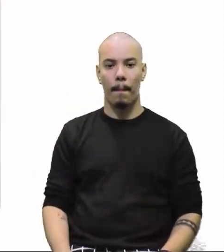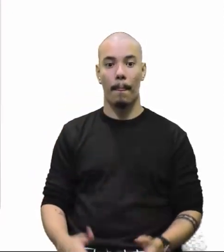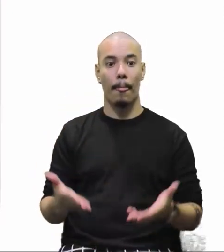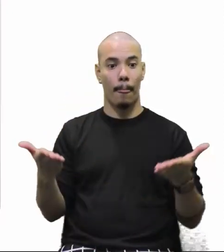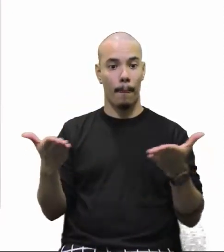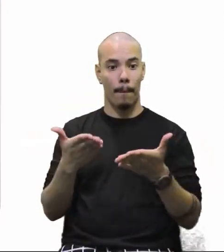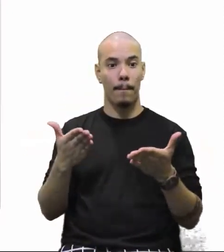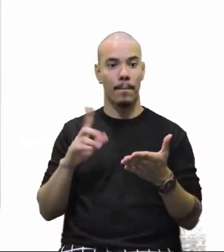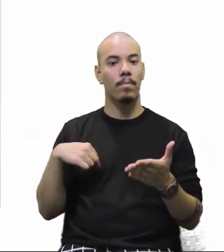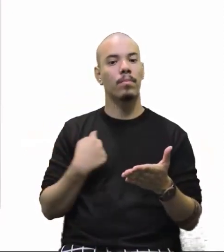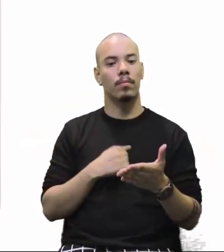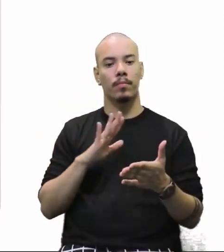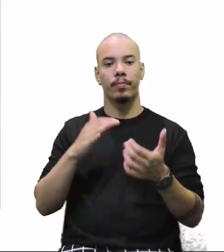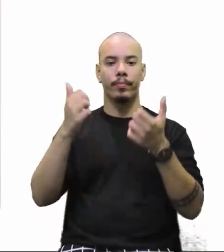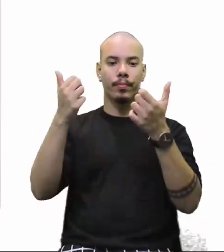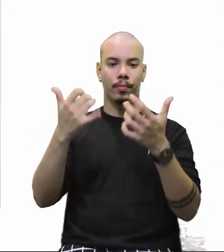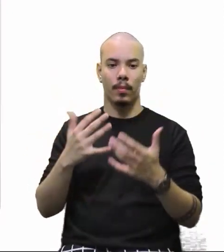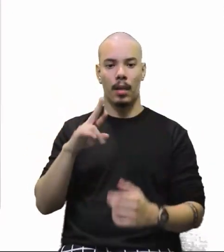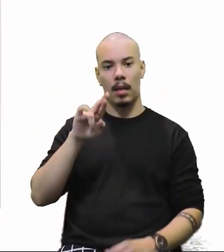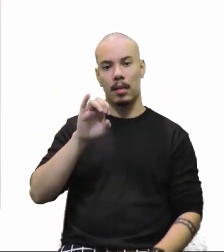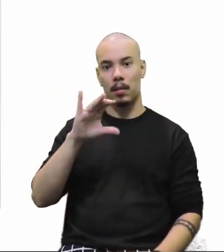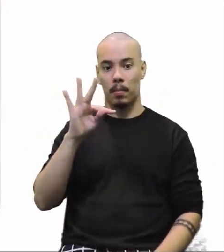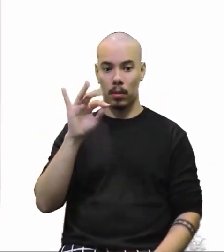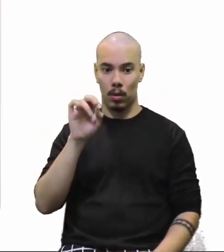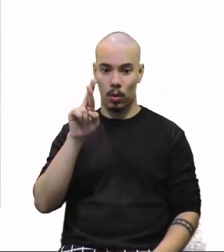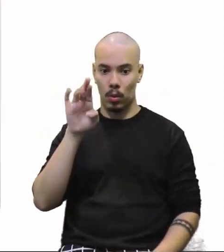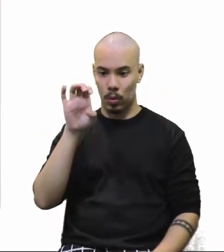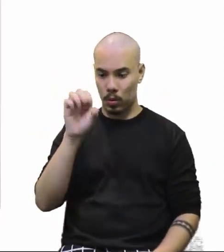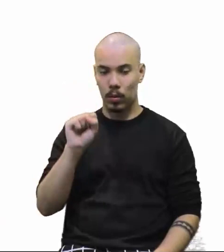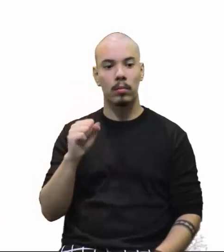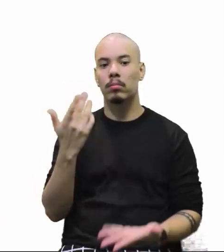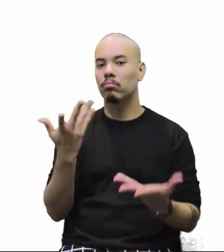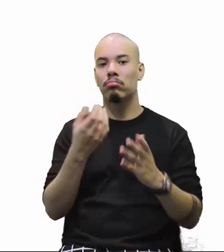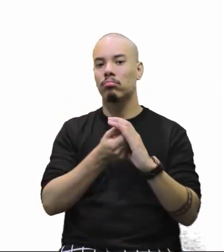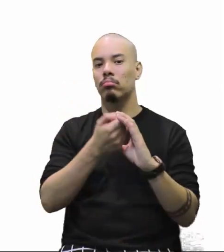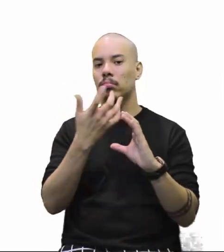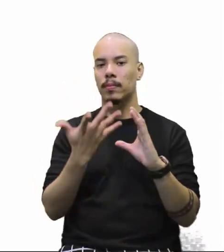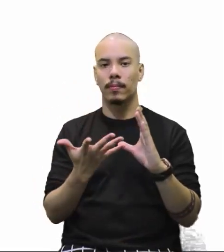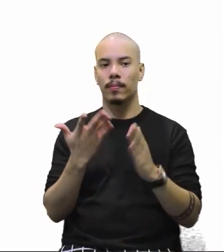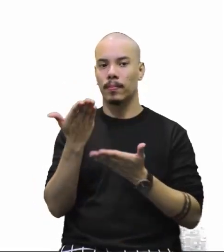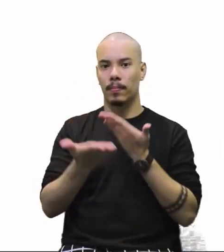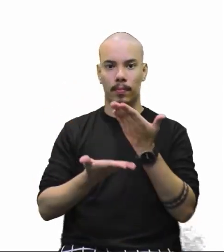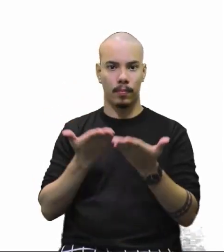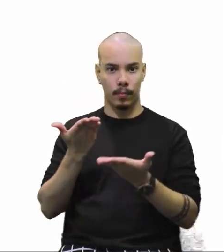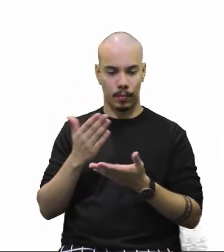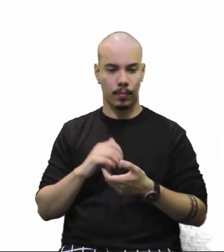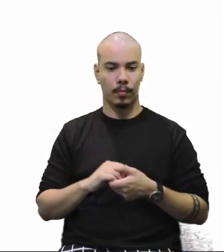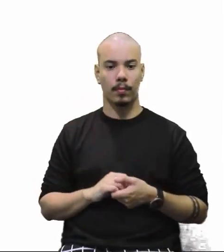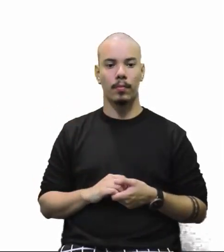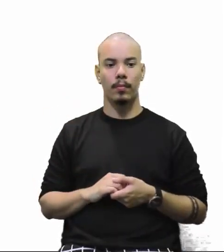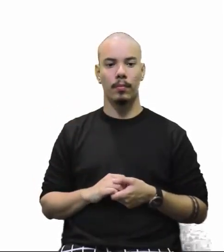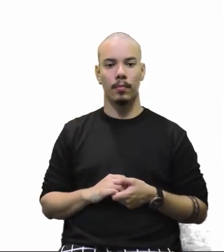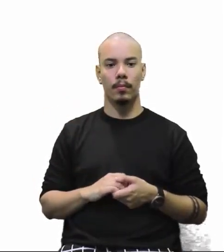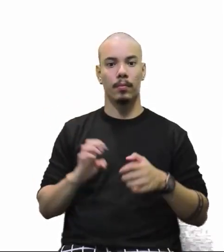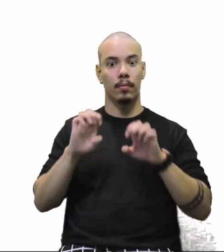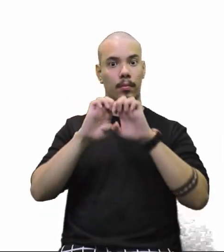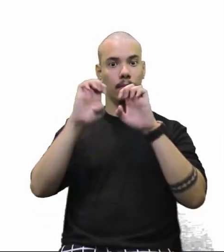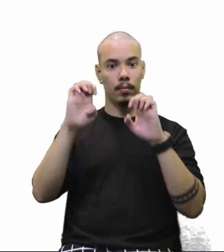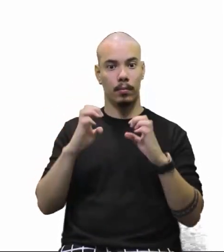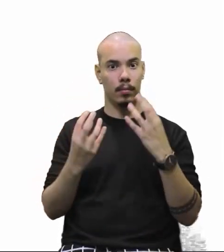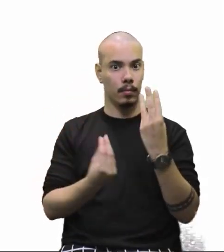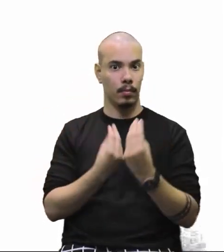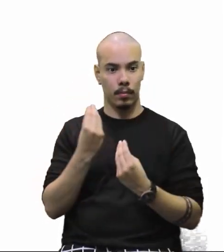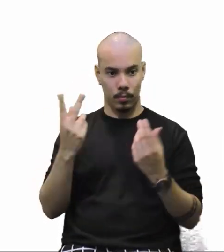os receptores, né? Conceito de receptor, falamos gerador, curva característica e aplicações. Ó, o esquema de um receptor. O